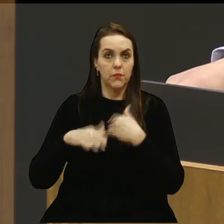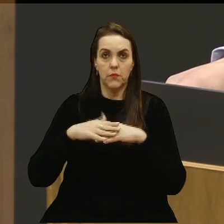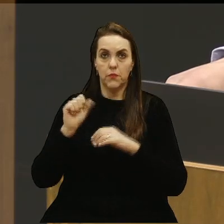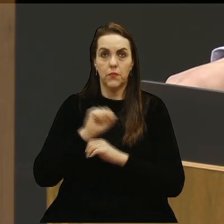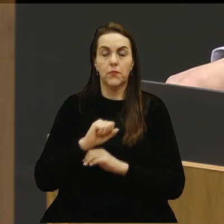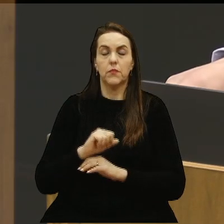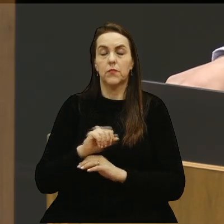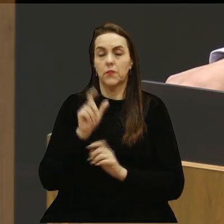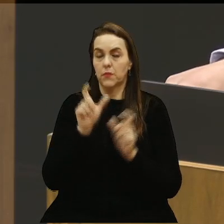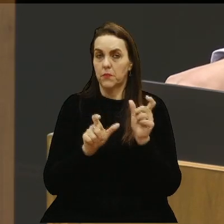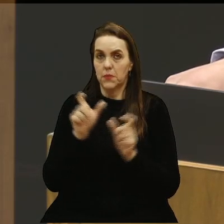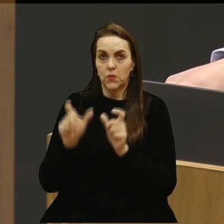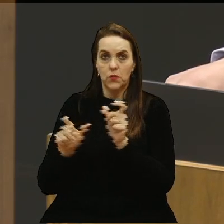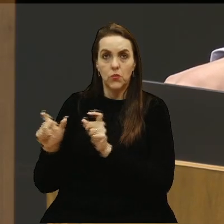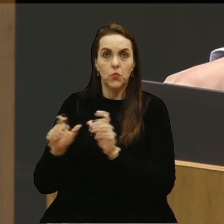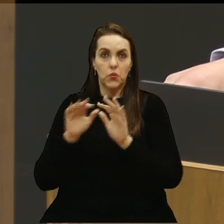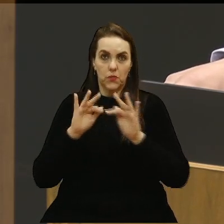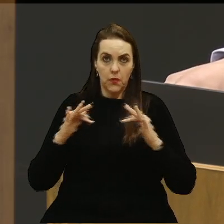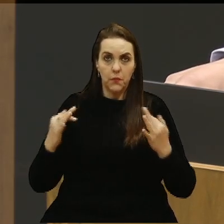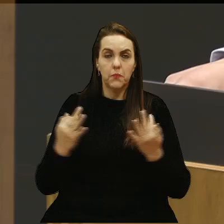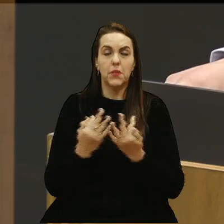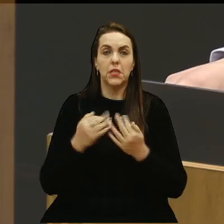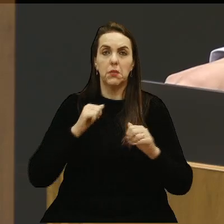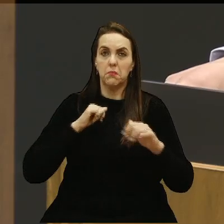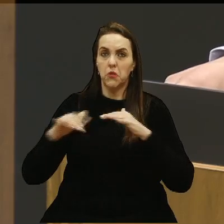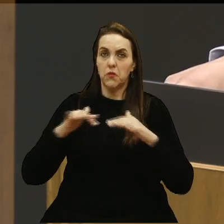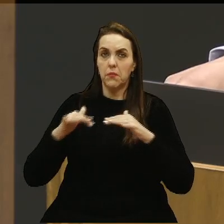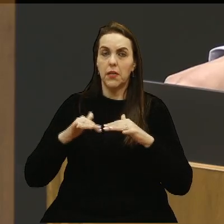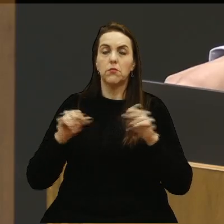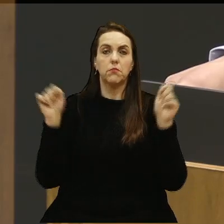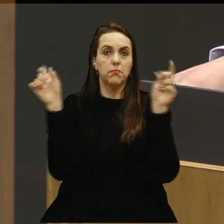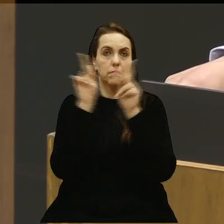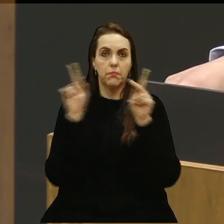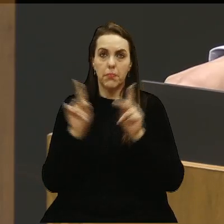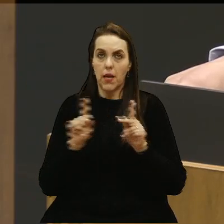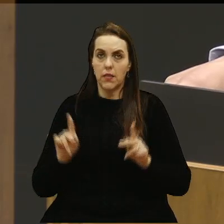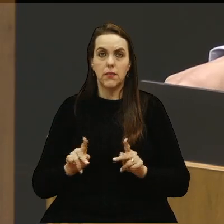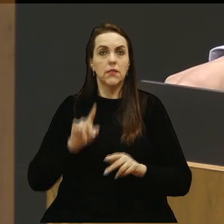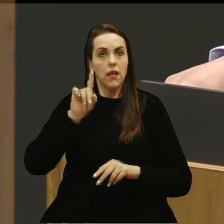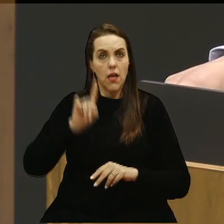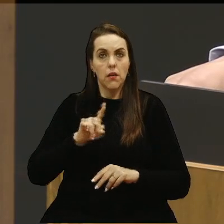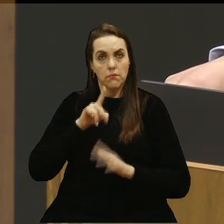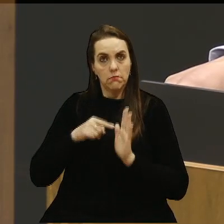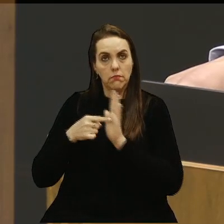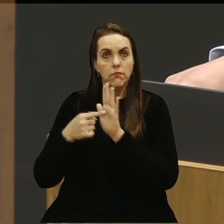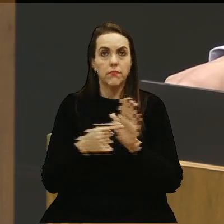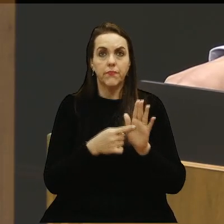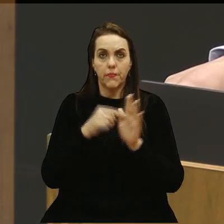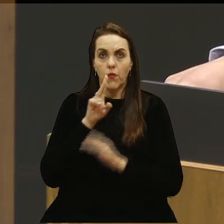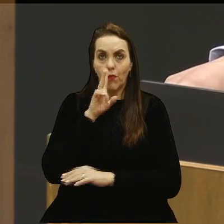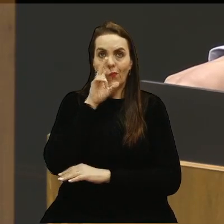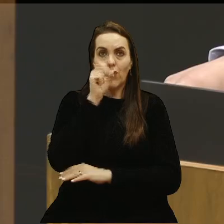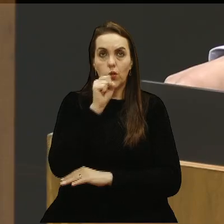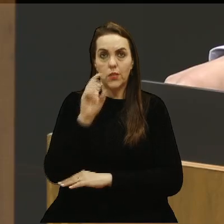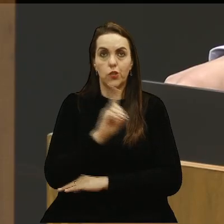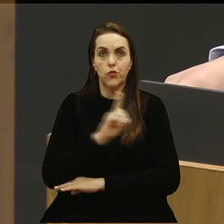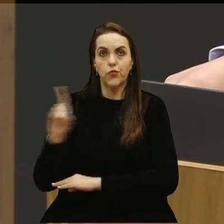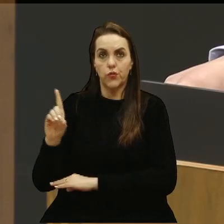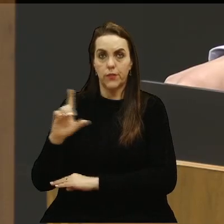as famílias, o movimento pacífico, mostrando a força que a direita